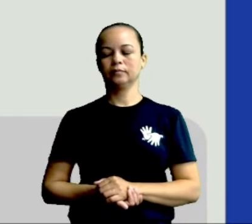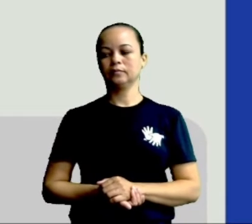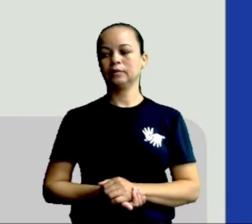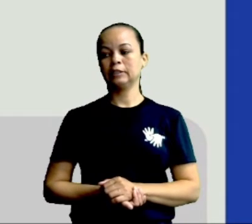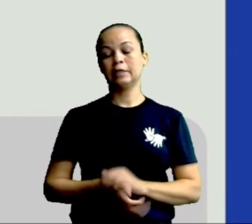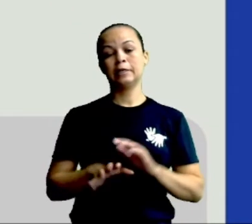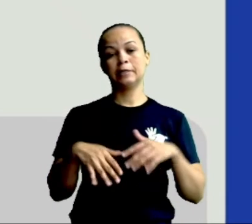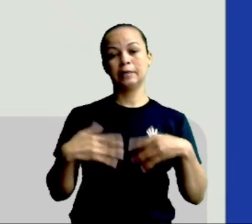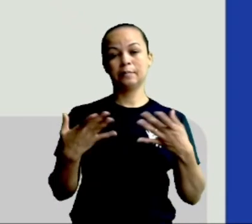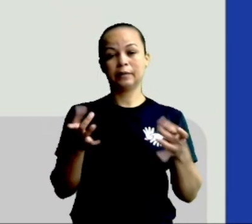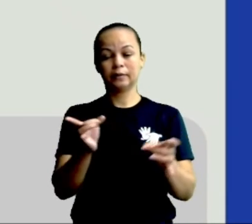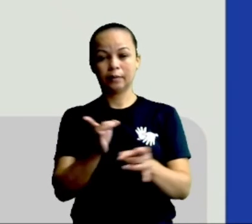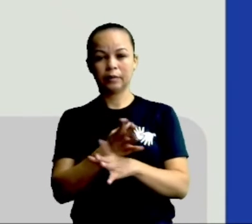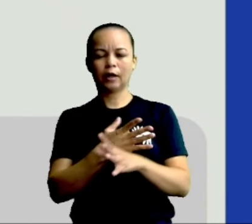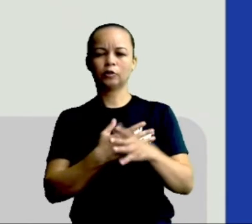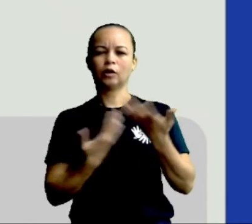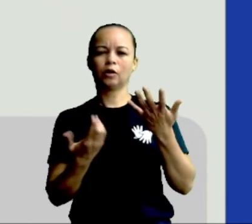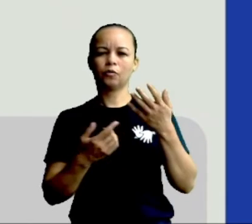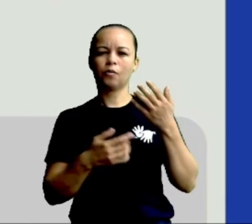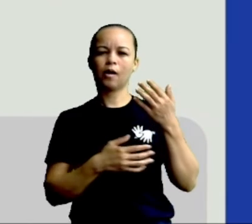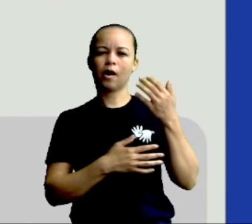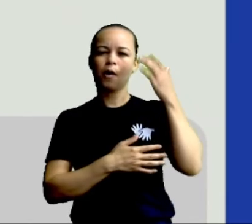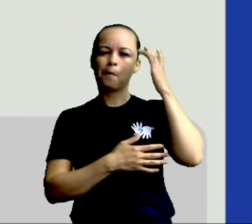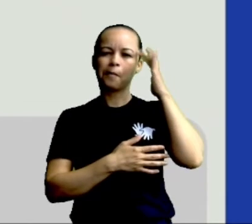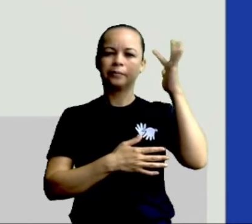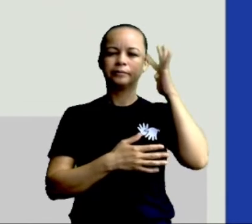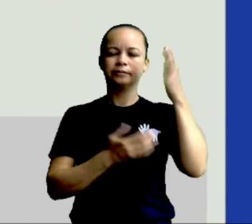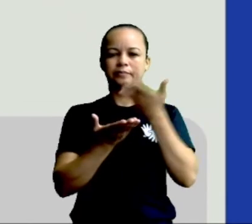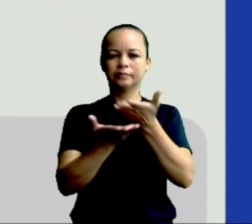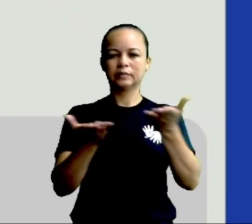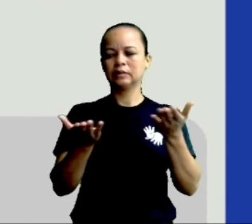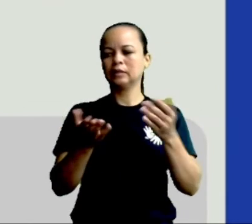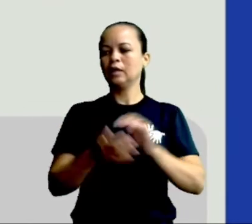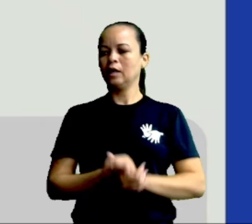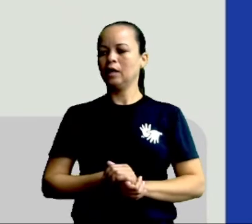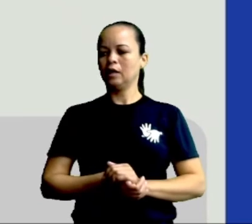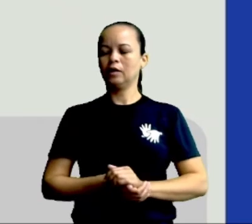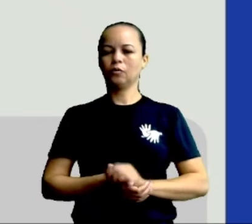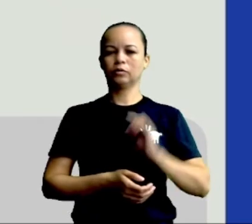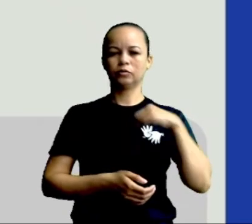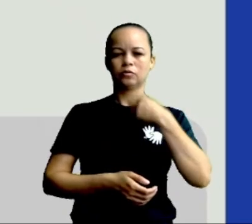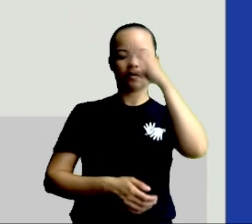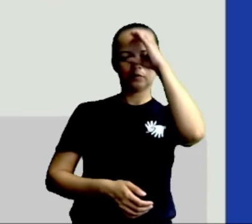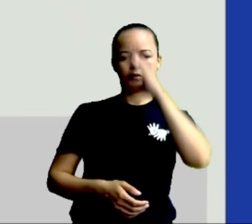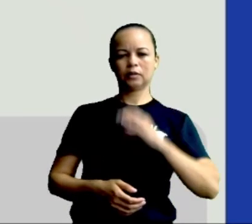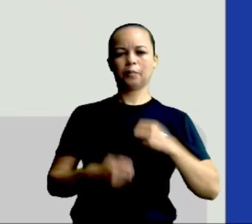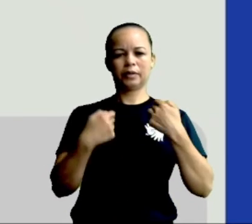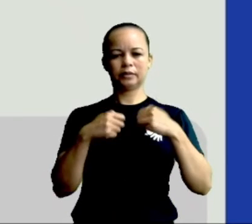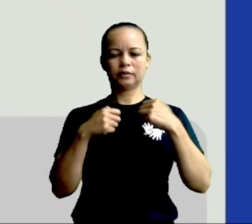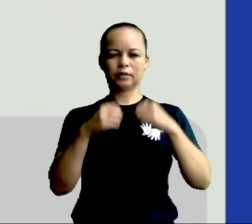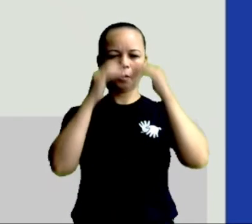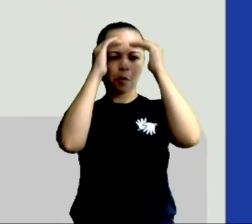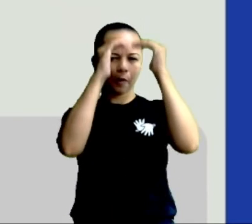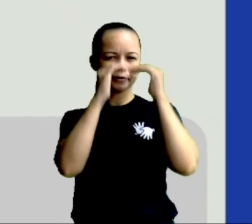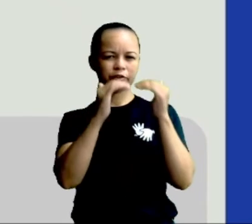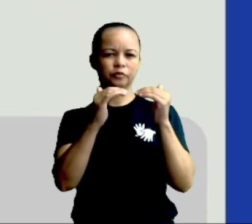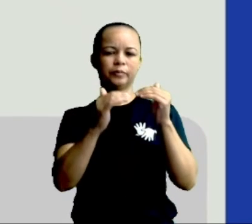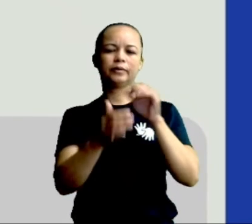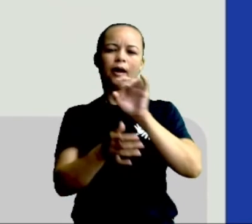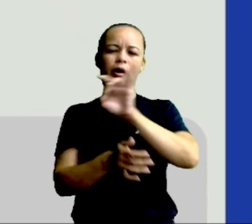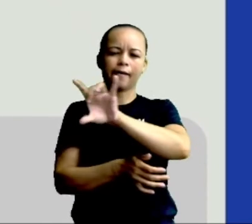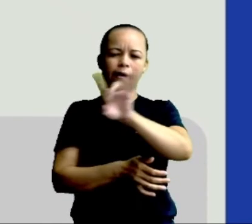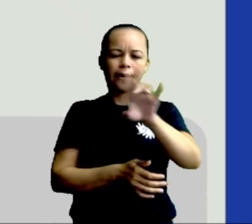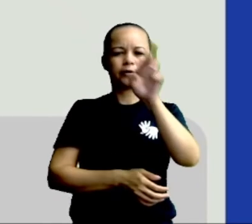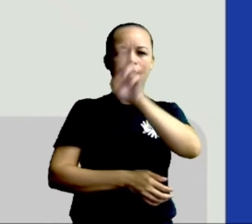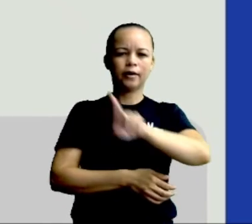E para encerrar, eu trago essa reflexão para vocês, que enquanto cidadãos devemos respeitar as crenças e a religião